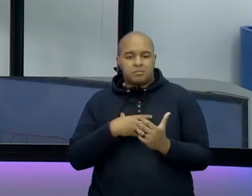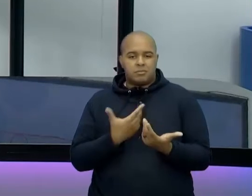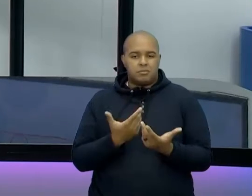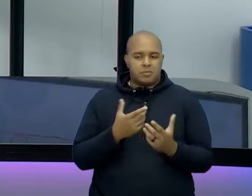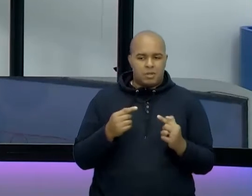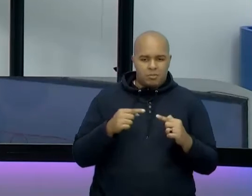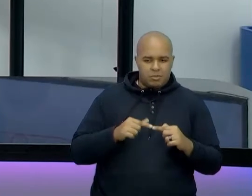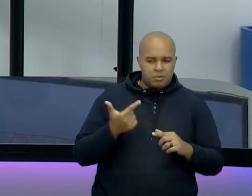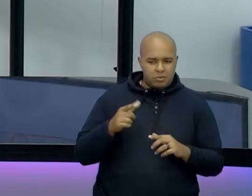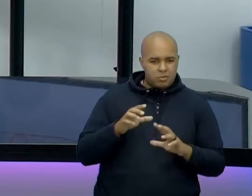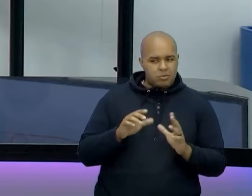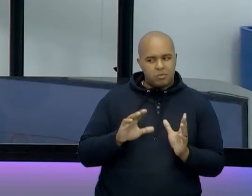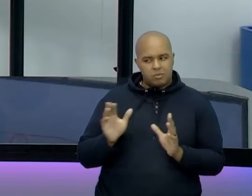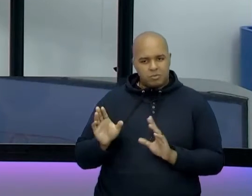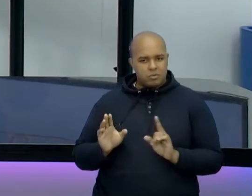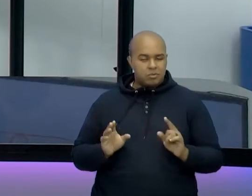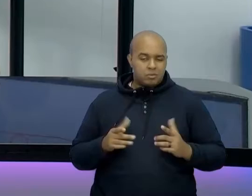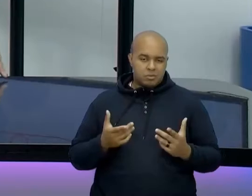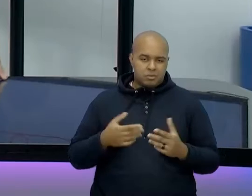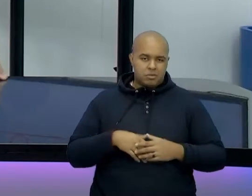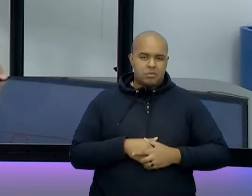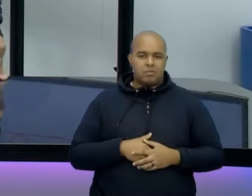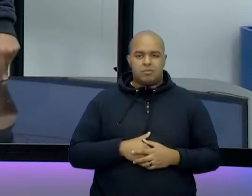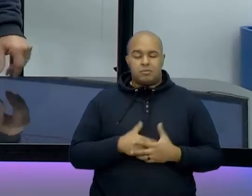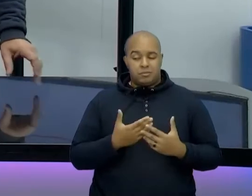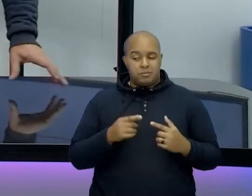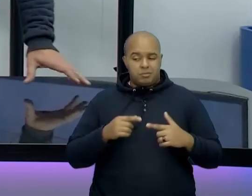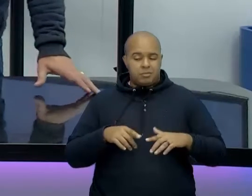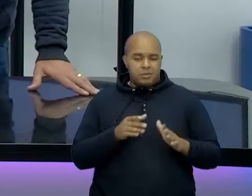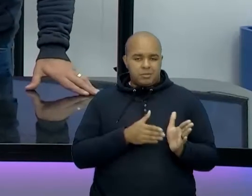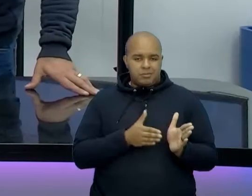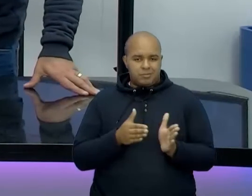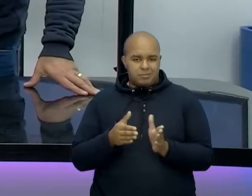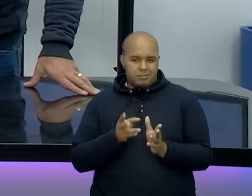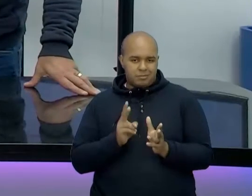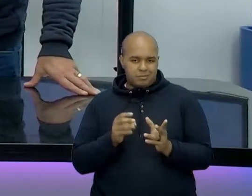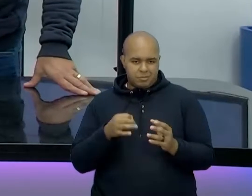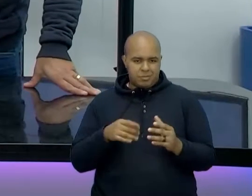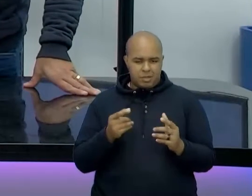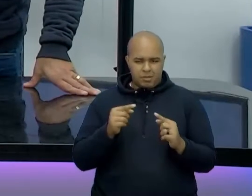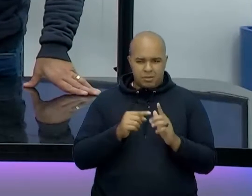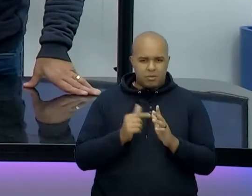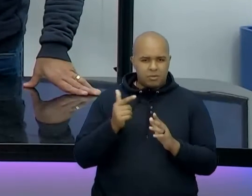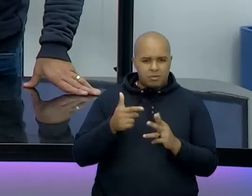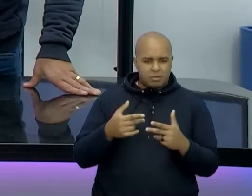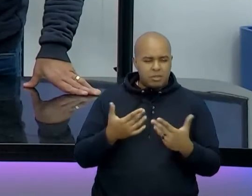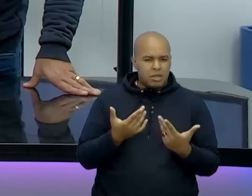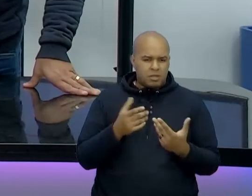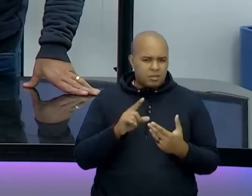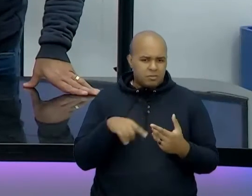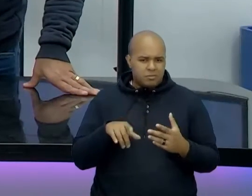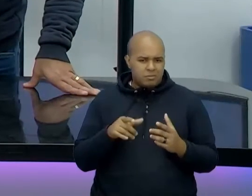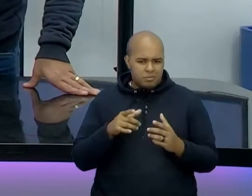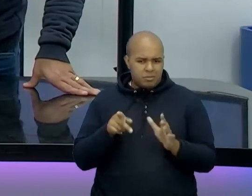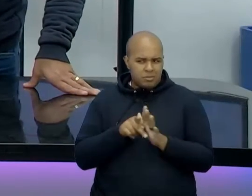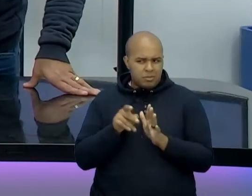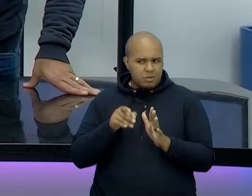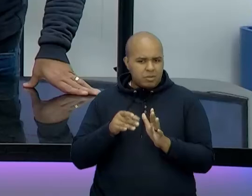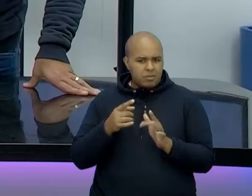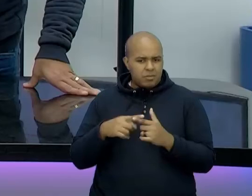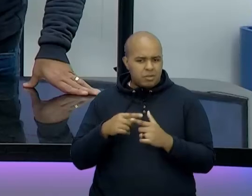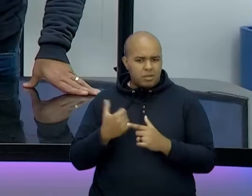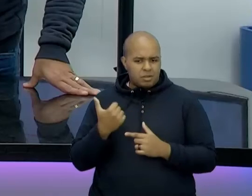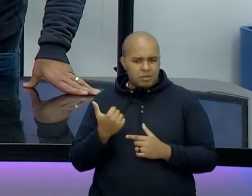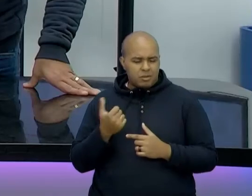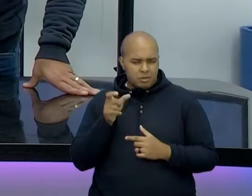maneira, tenho que colocar isso de um lado, de outro e tal. E a gente segue viagem. Quer colocar mais alguma coisa? Não, é justamente isso, por causa